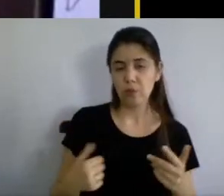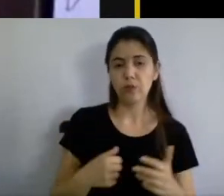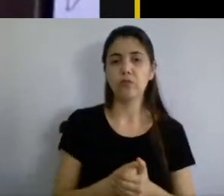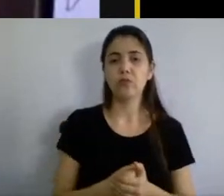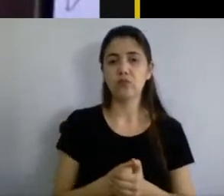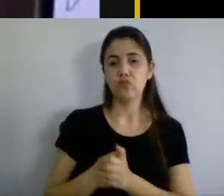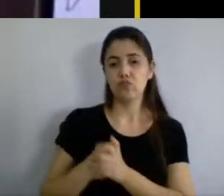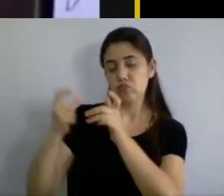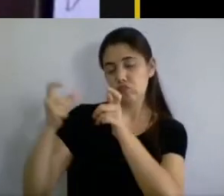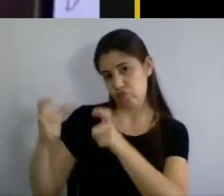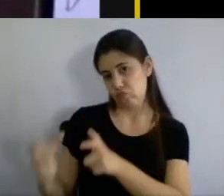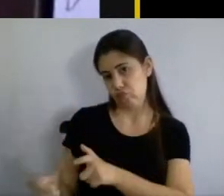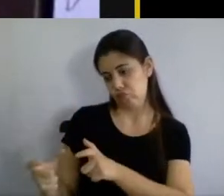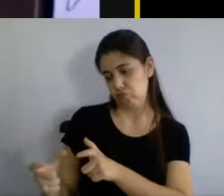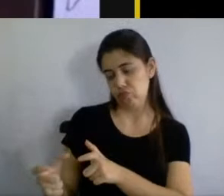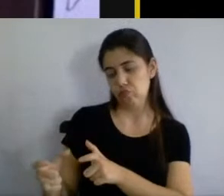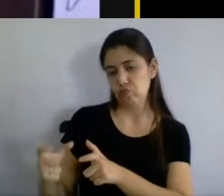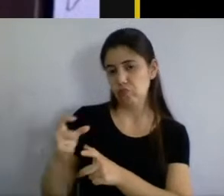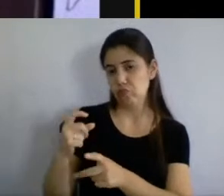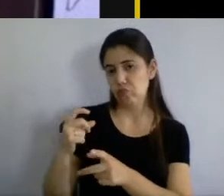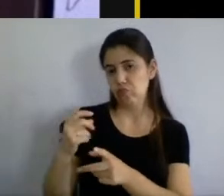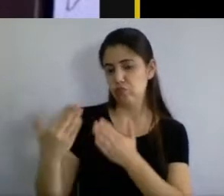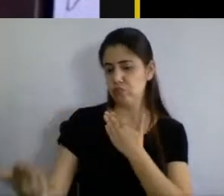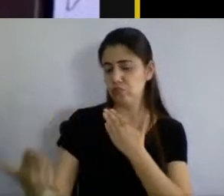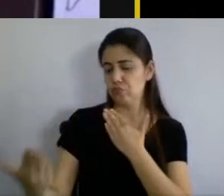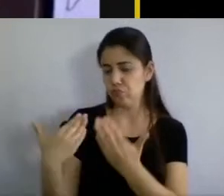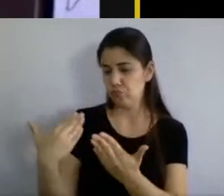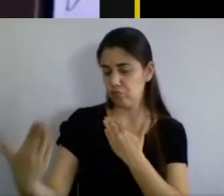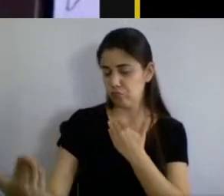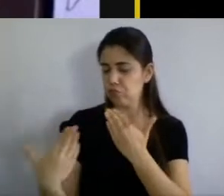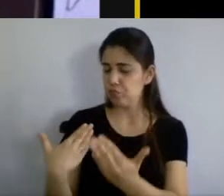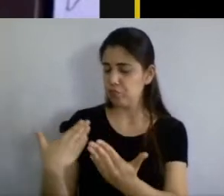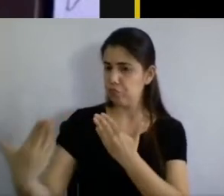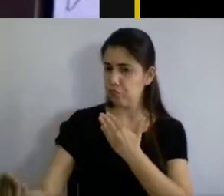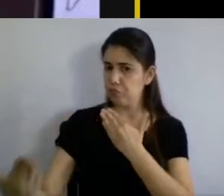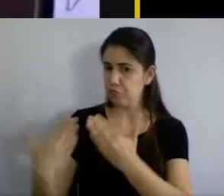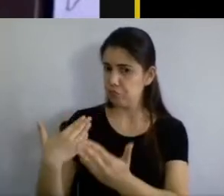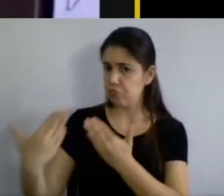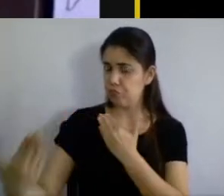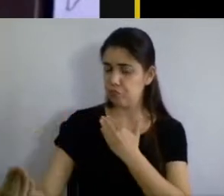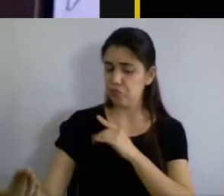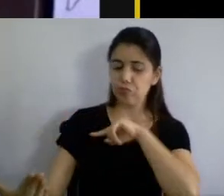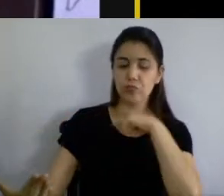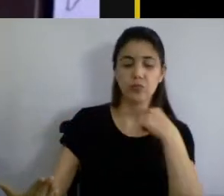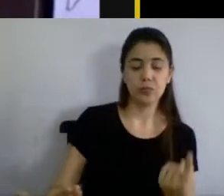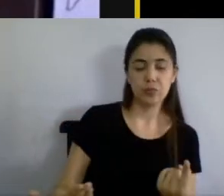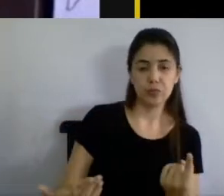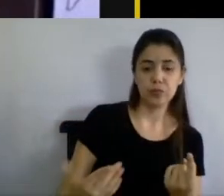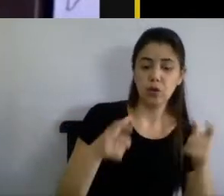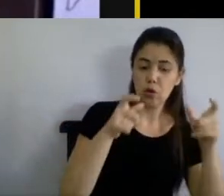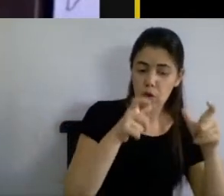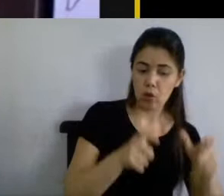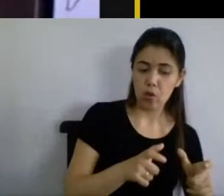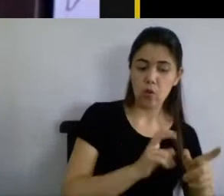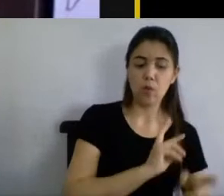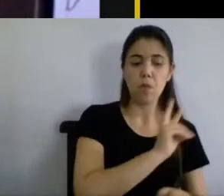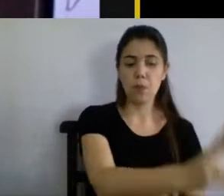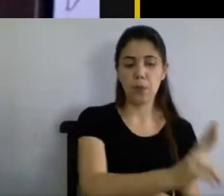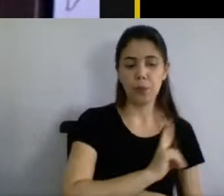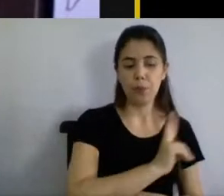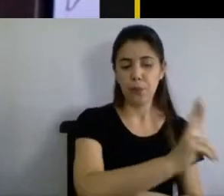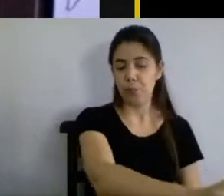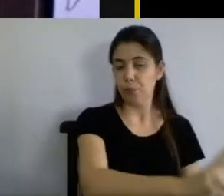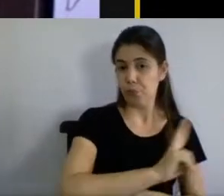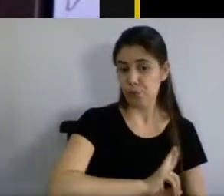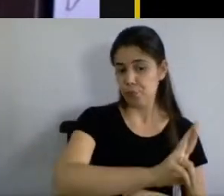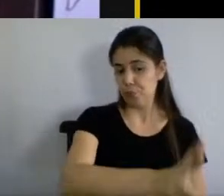lugares dialéticos nos tópicos e lugares retóricos na retórica. Ele diz assim